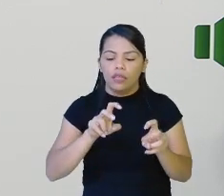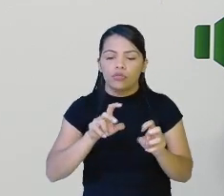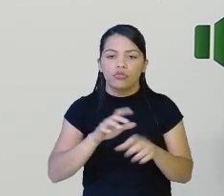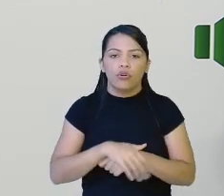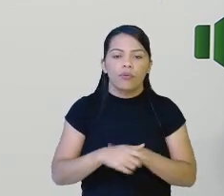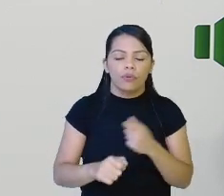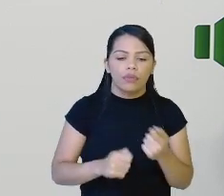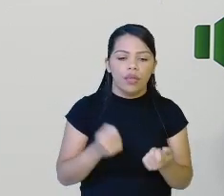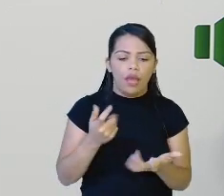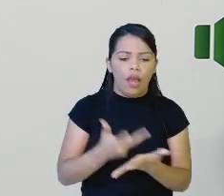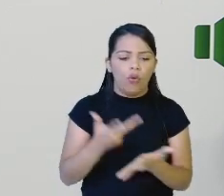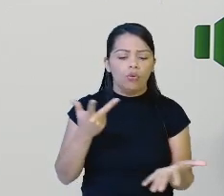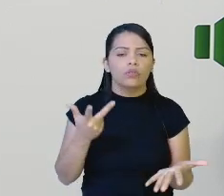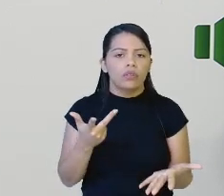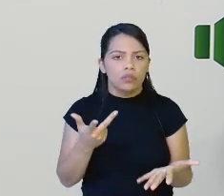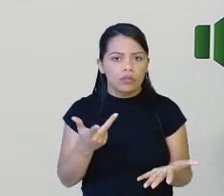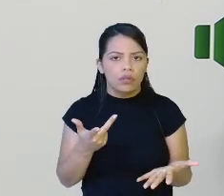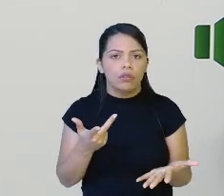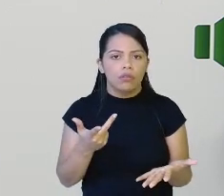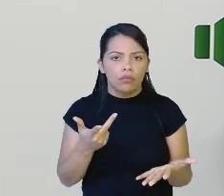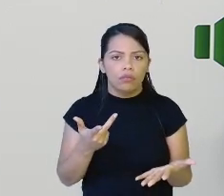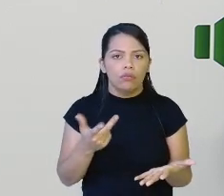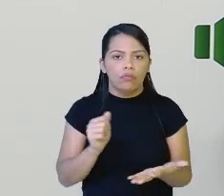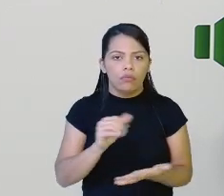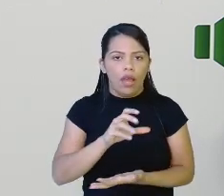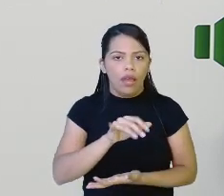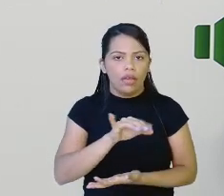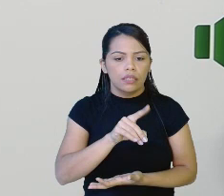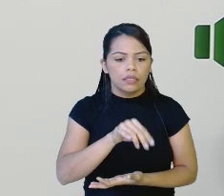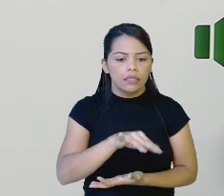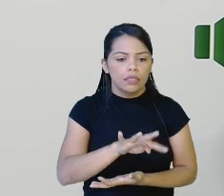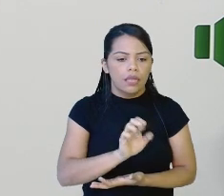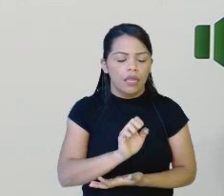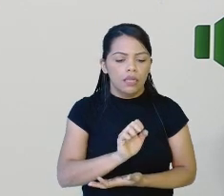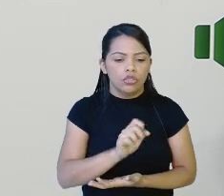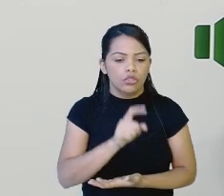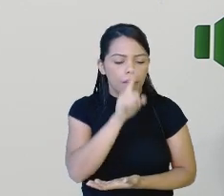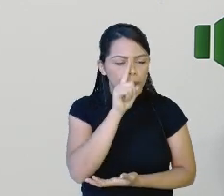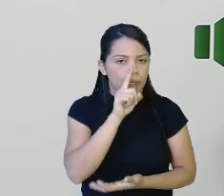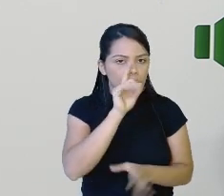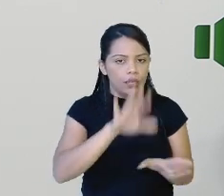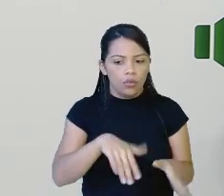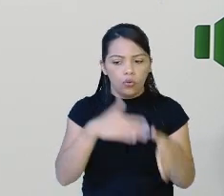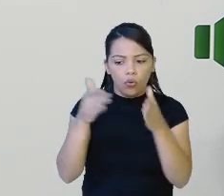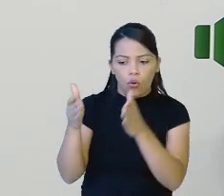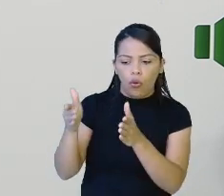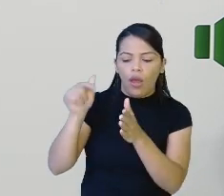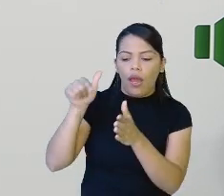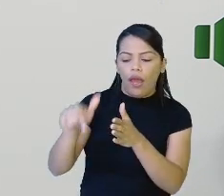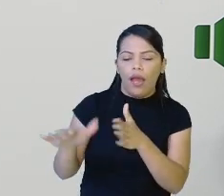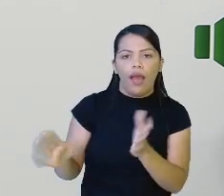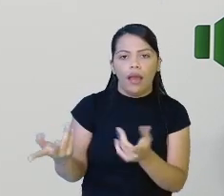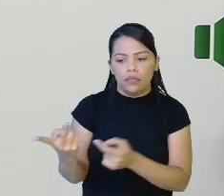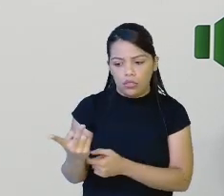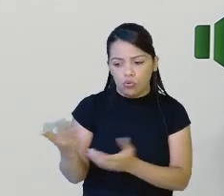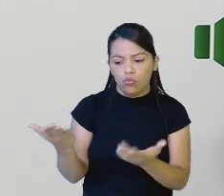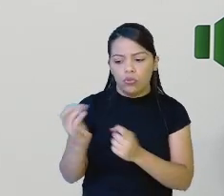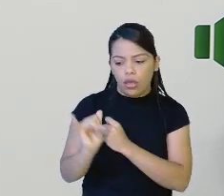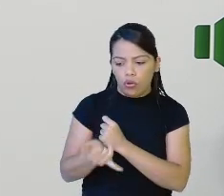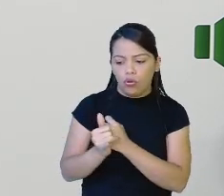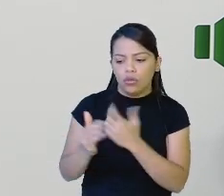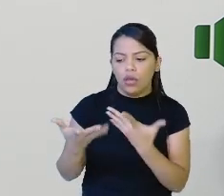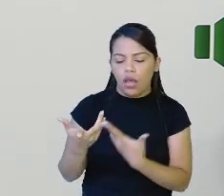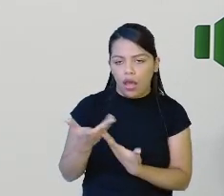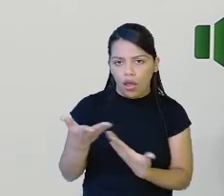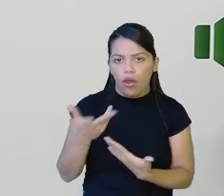de criança, e a segunda já aborda um tema social, que precisa ser visto e